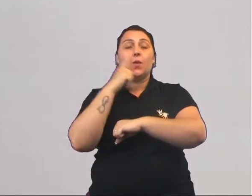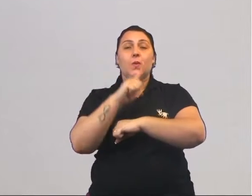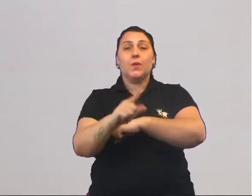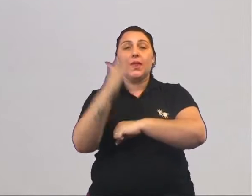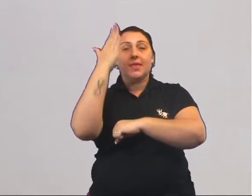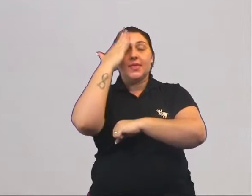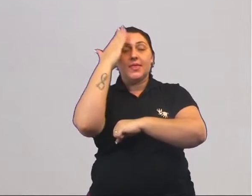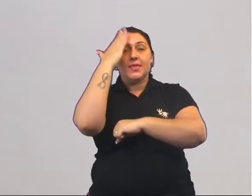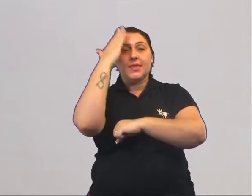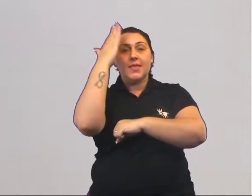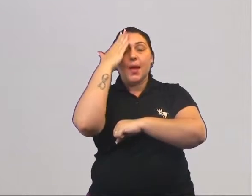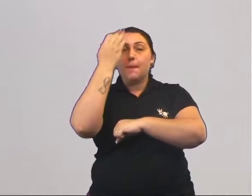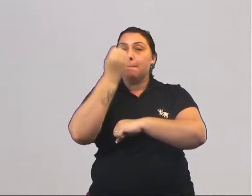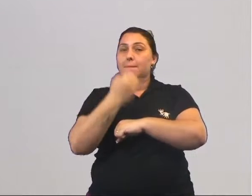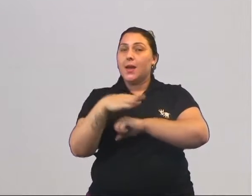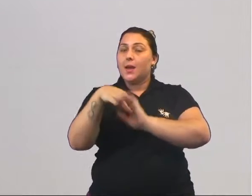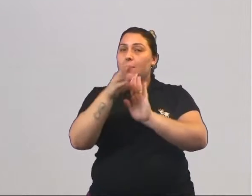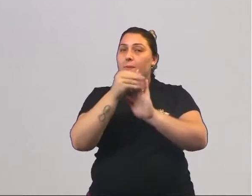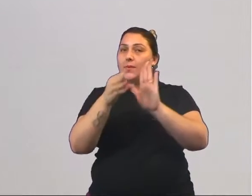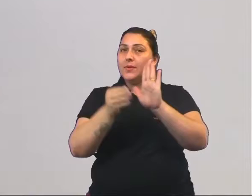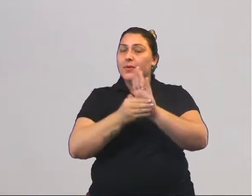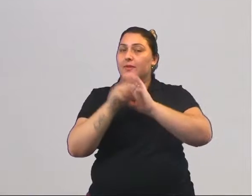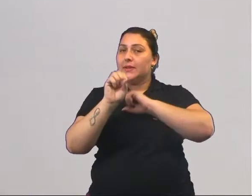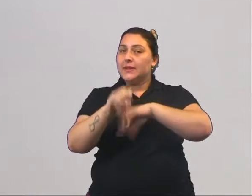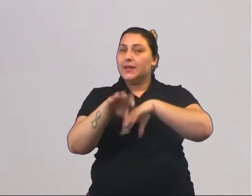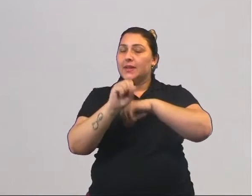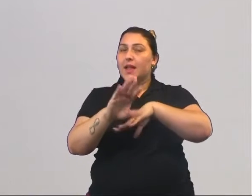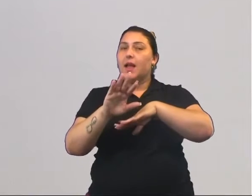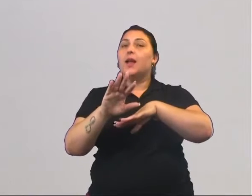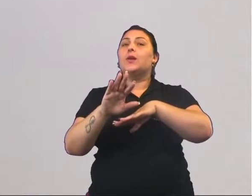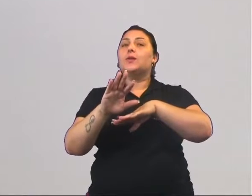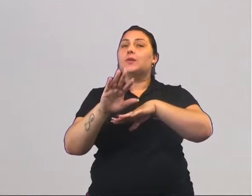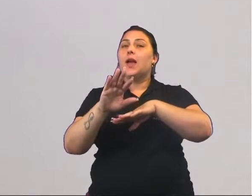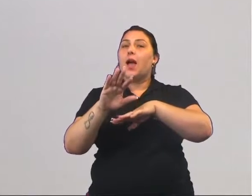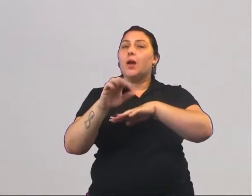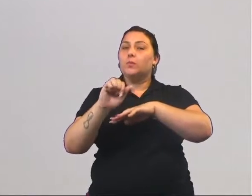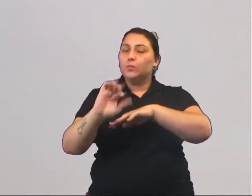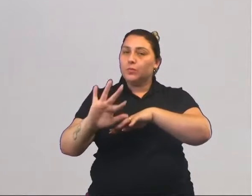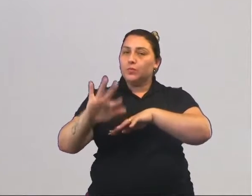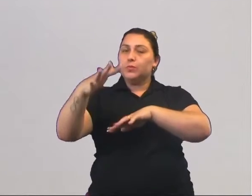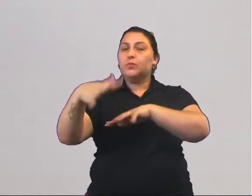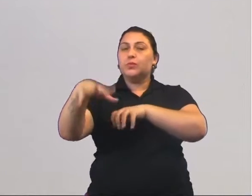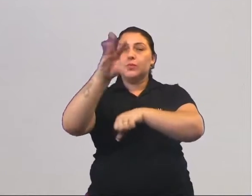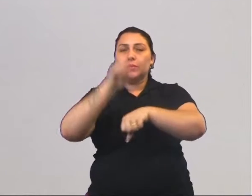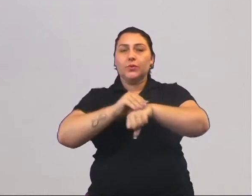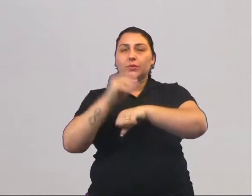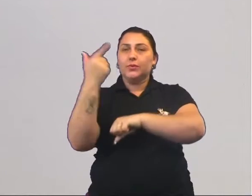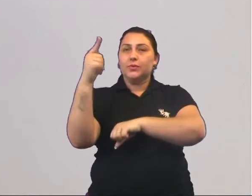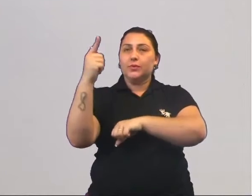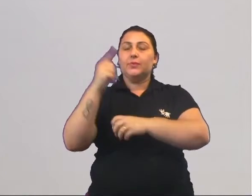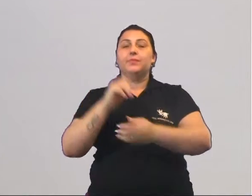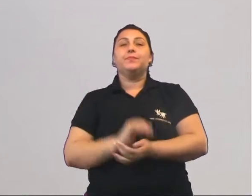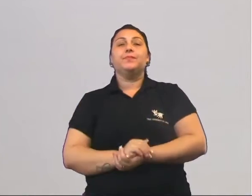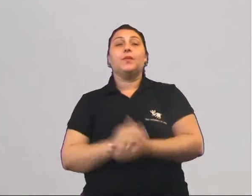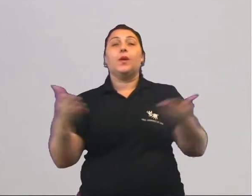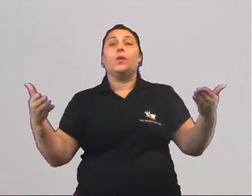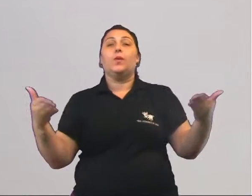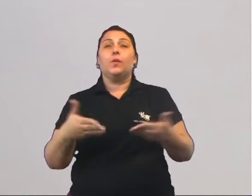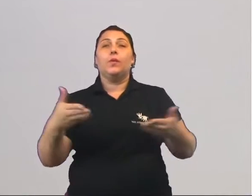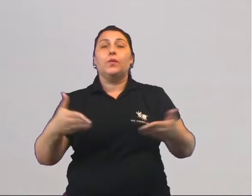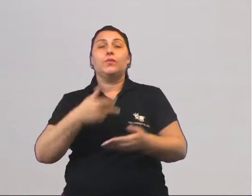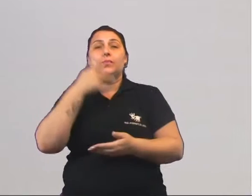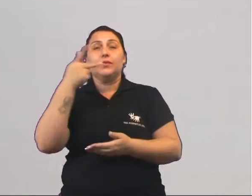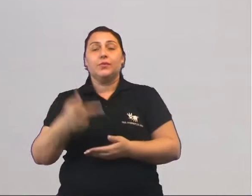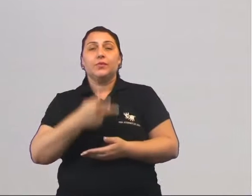consiga compreender bem o conteúdo ministrado, aumentando assim seus conhecimentos na área da geografia. Hoje nós